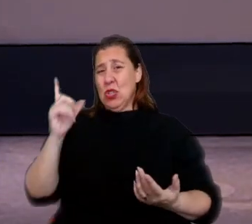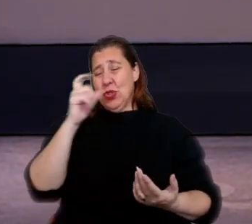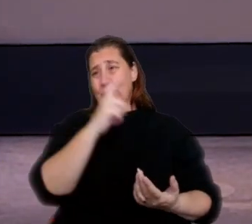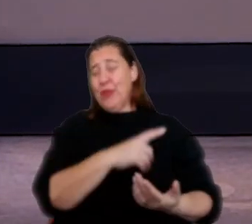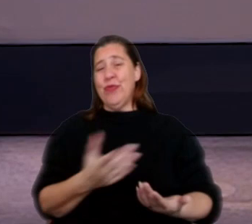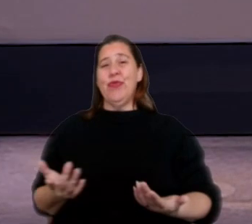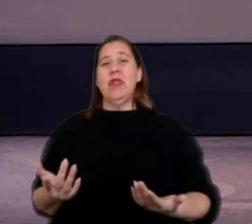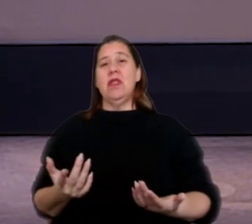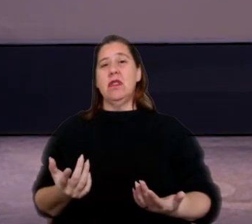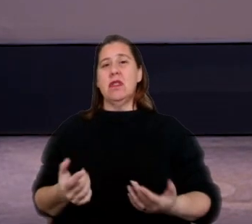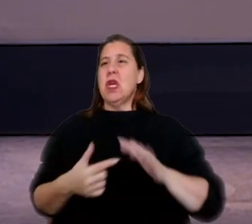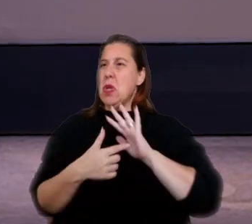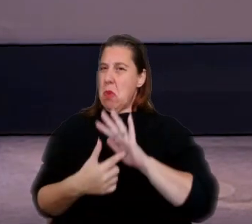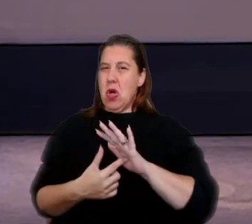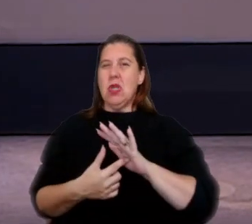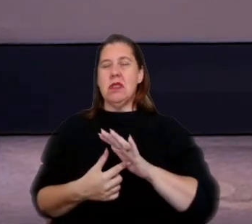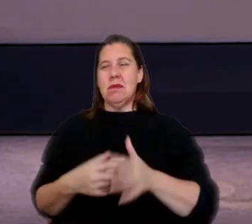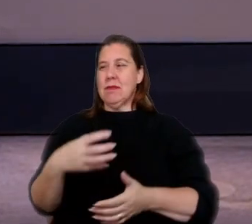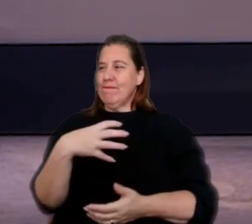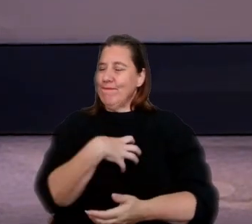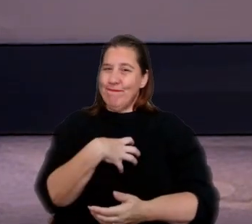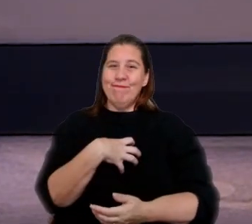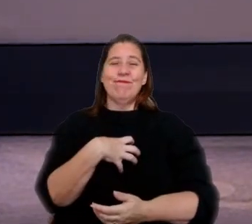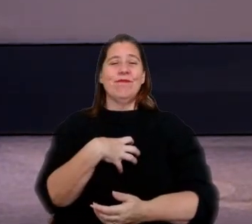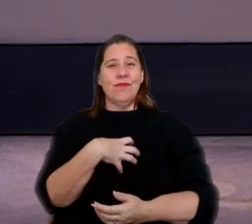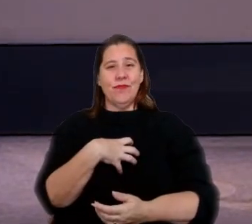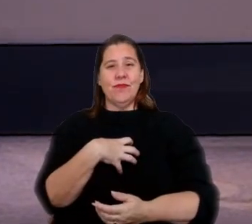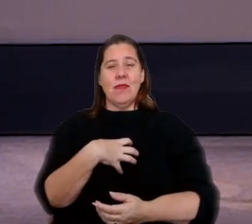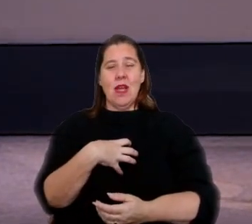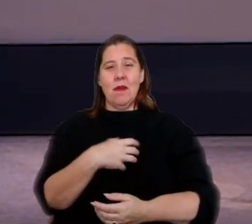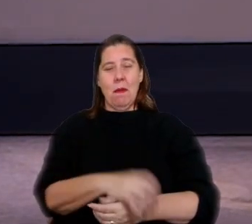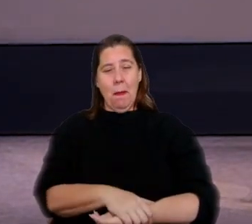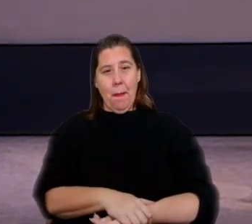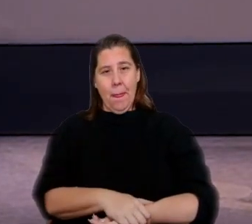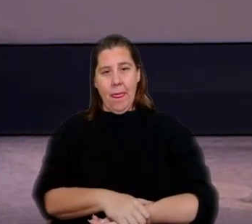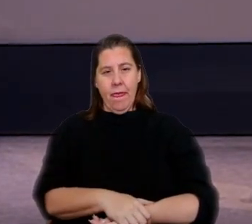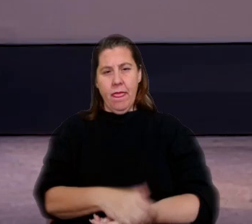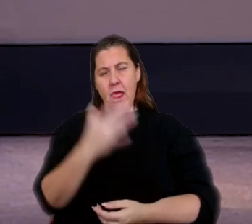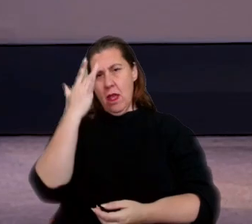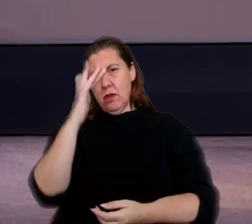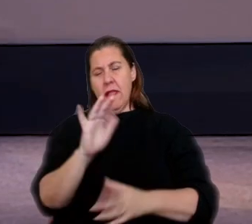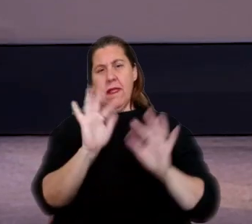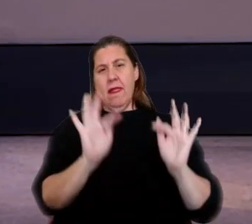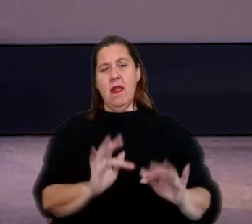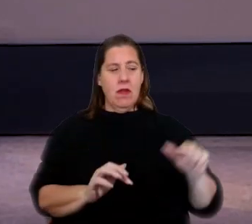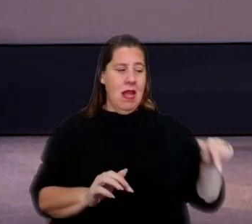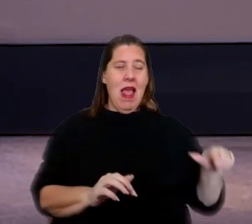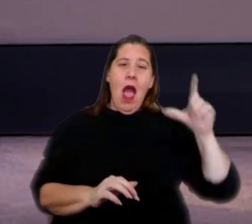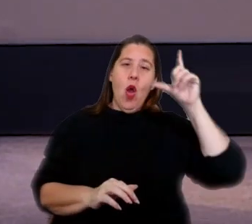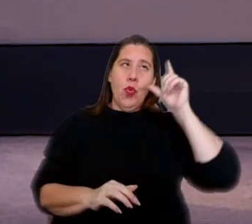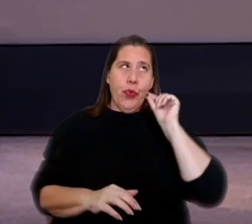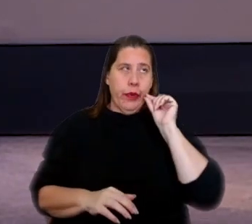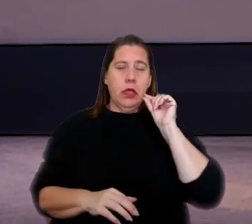ambíguo, acho que isso aparece, e aparece para incomodar mesmo, incomoda, né? Para quem está assistindo. Eu não sei nem se é feliz, né? Acho